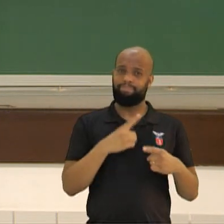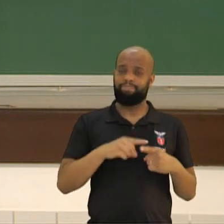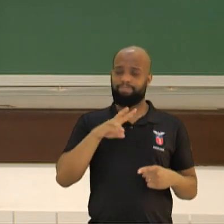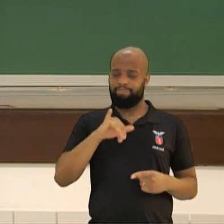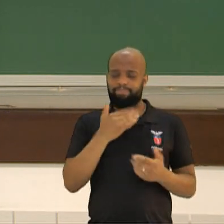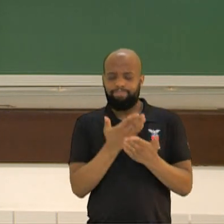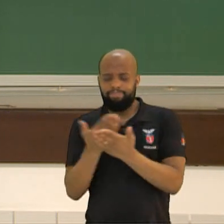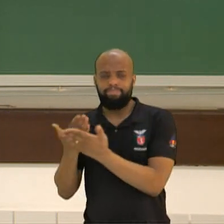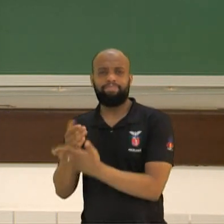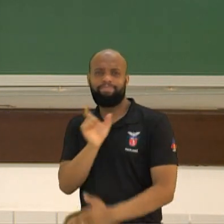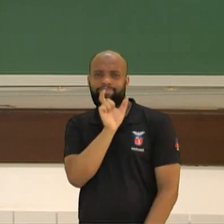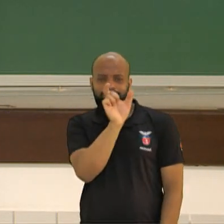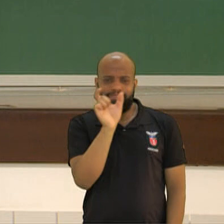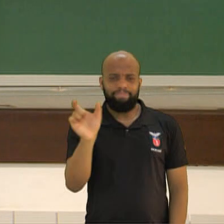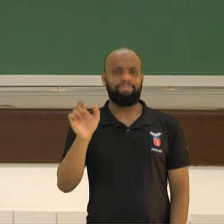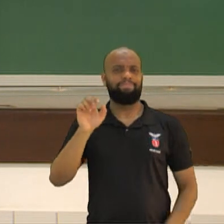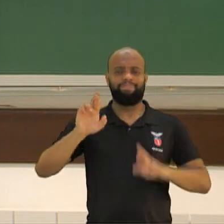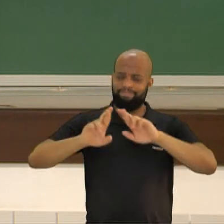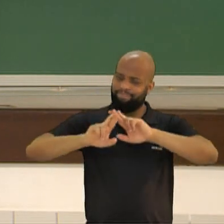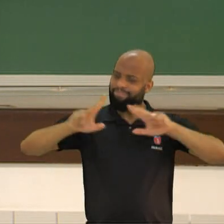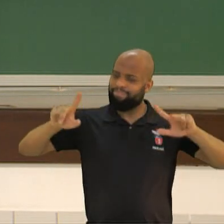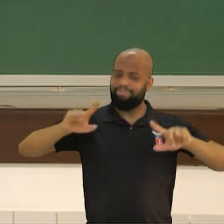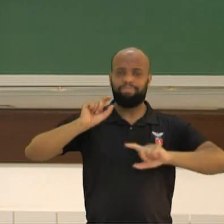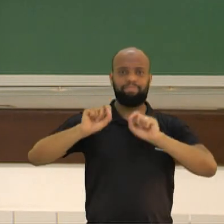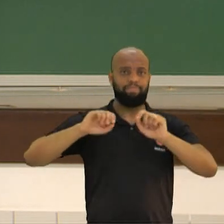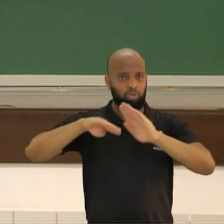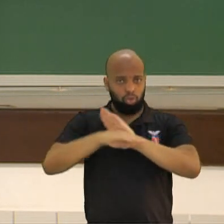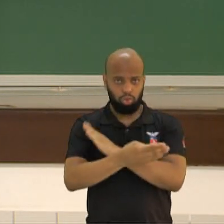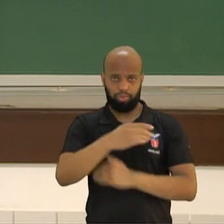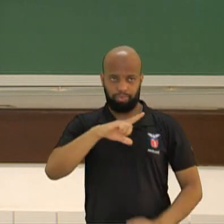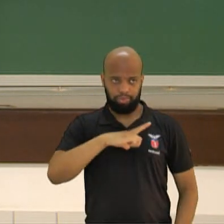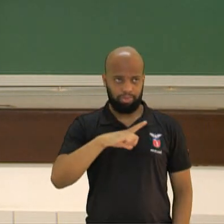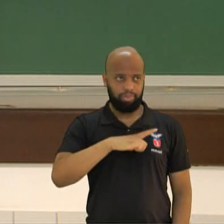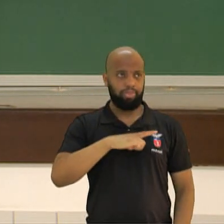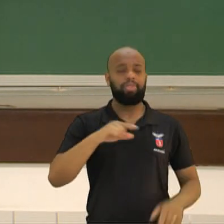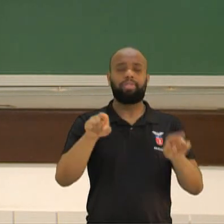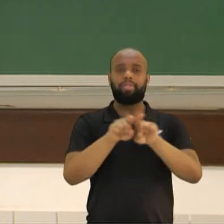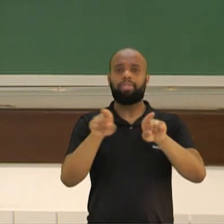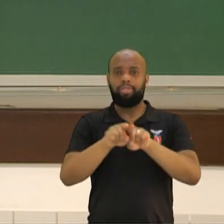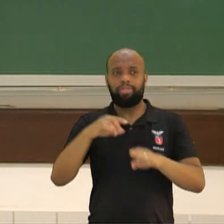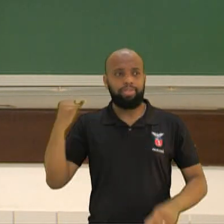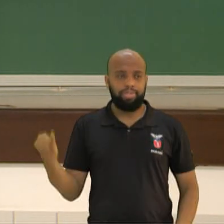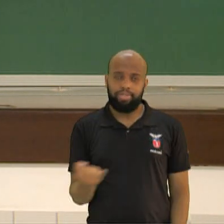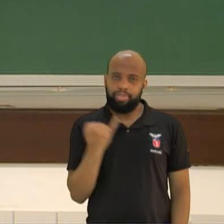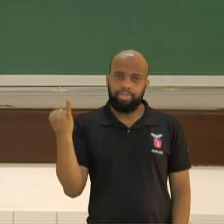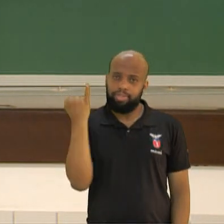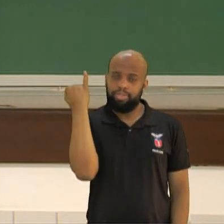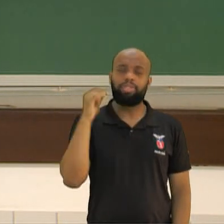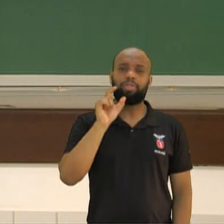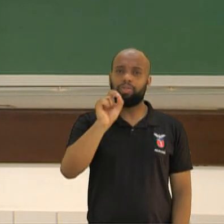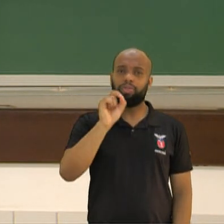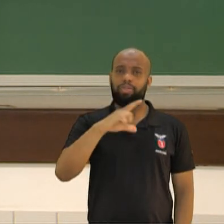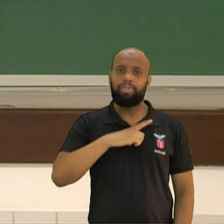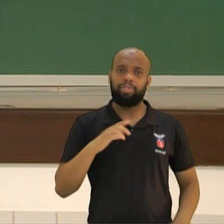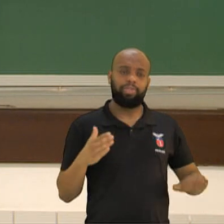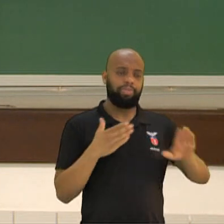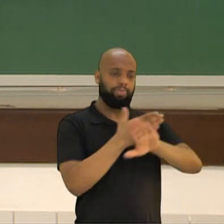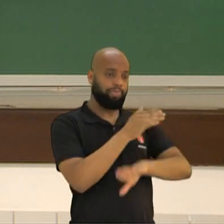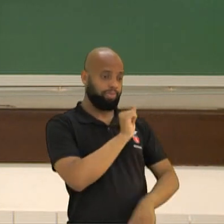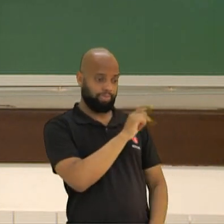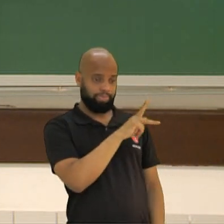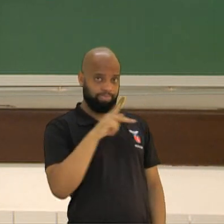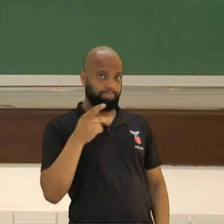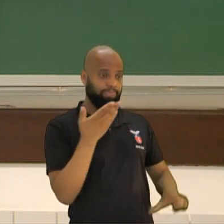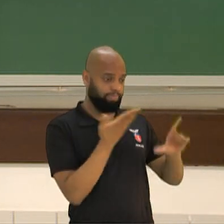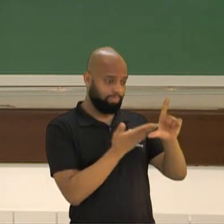muitas palavras diferentes do que a gente está acostumado. Não esqueçam também de ir lá no